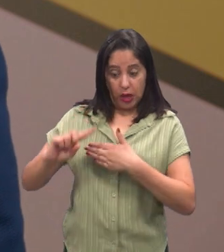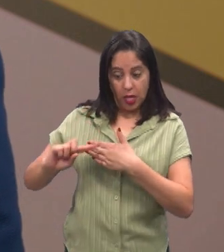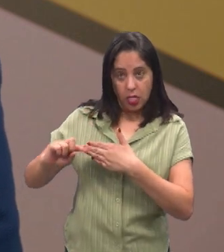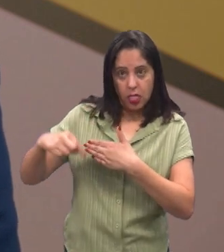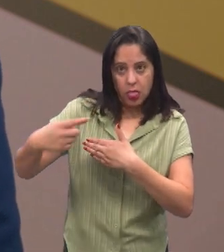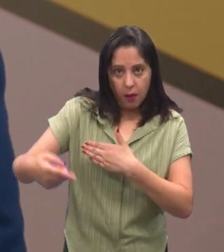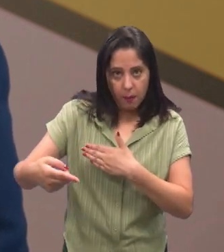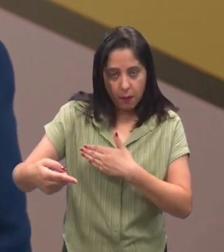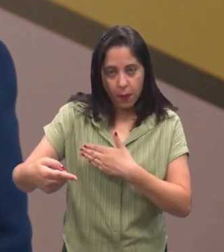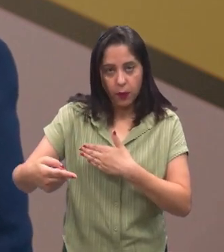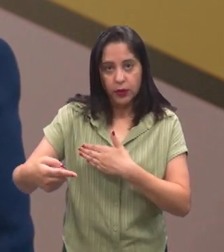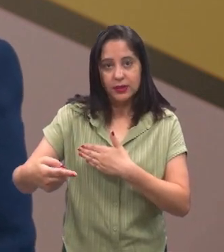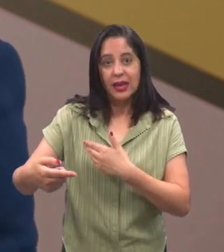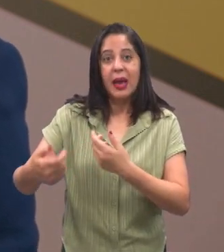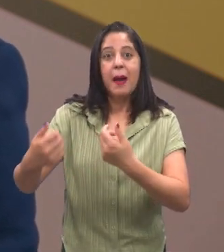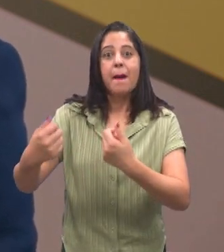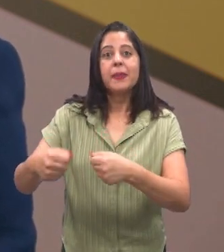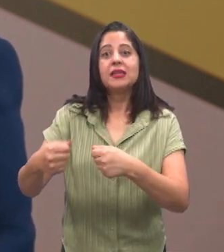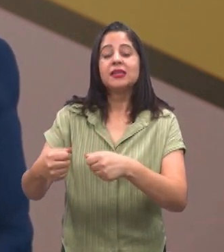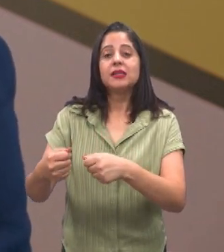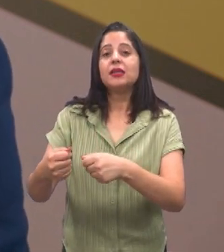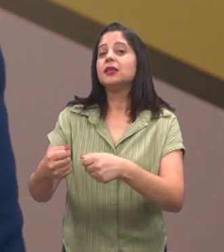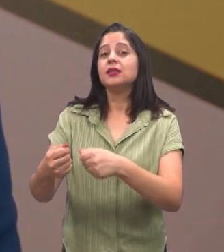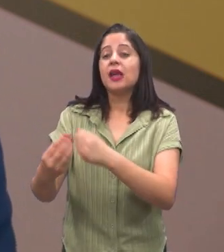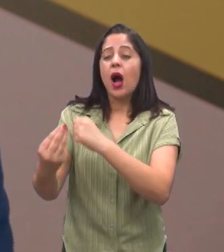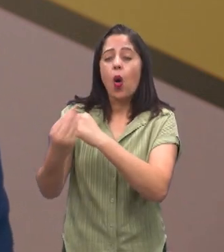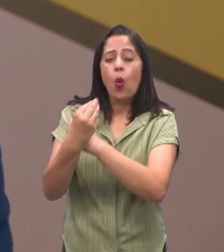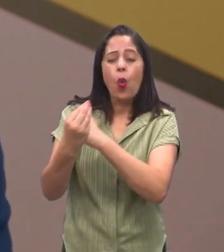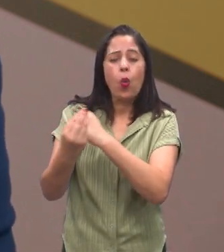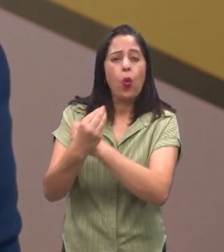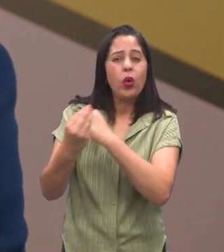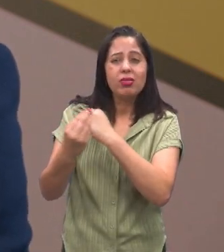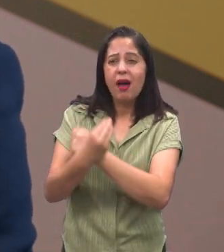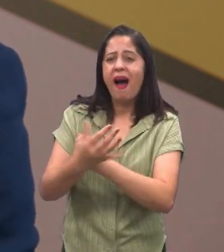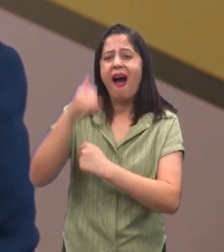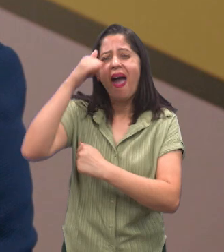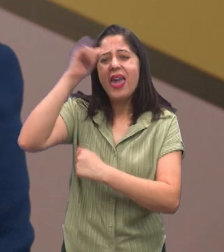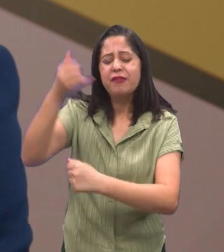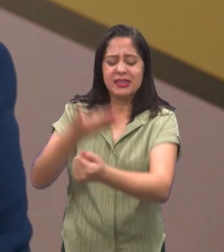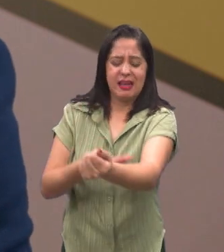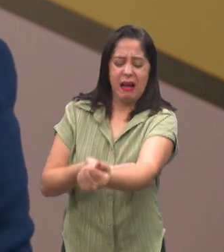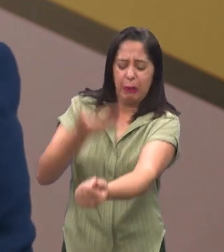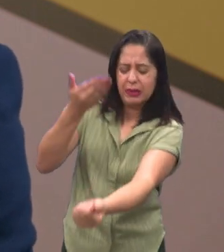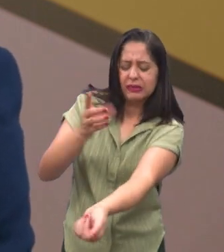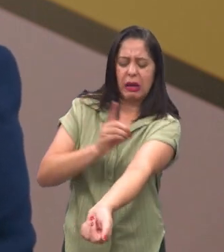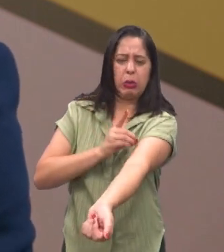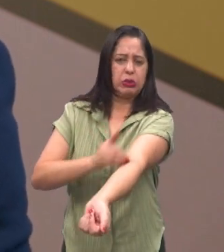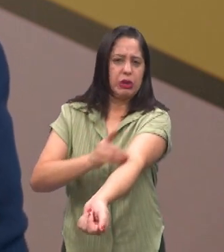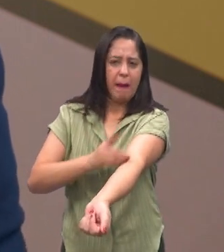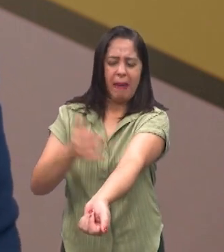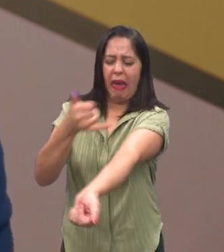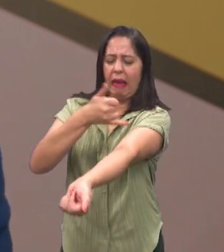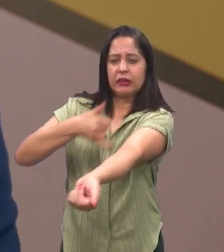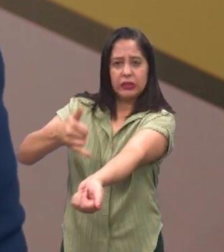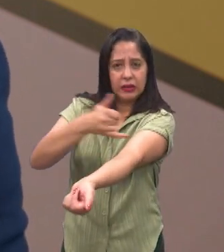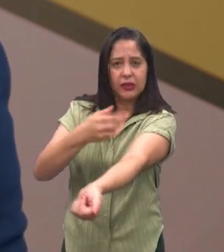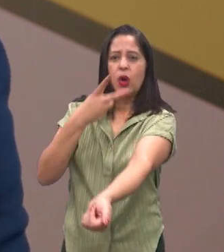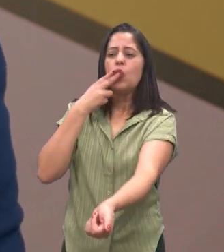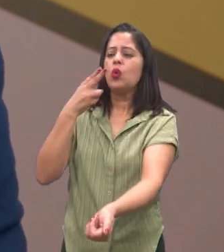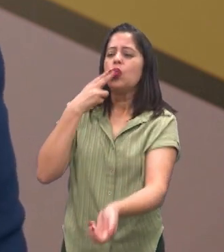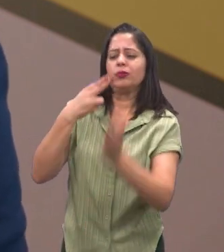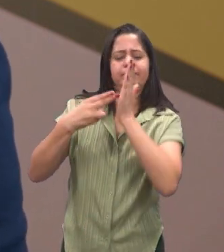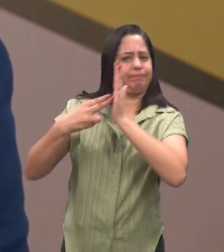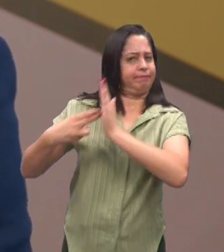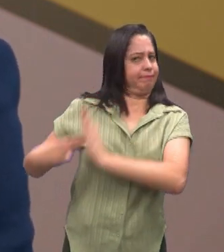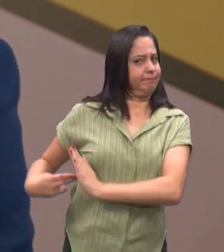prevenção secundária, ou seja, cuidar com mais afinco dos fatores de risco, da pressão, do diabetes, do colesterol, do tabagismo,